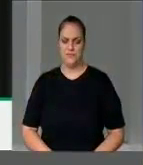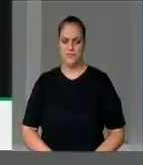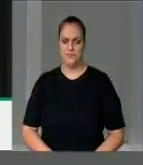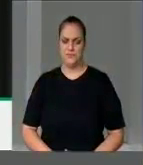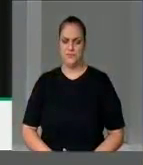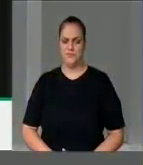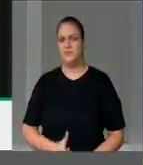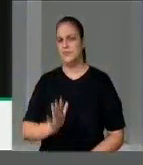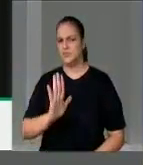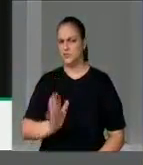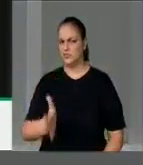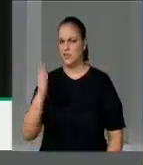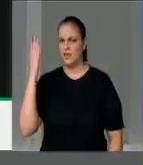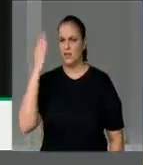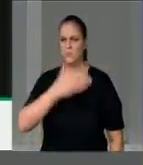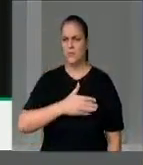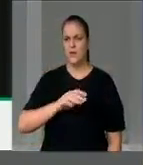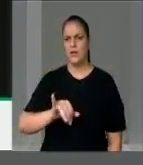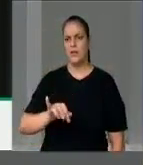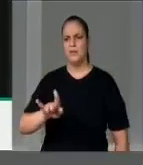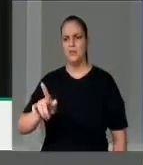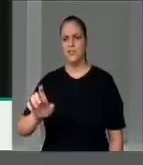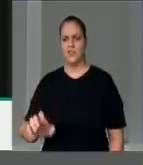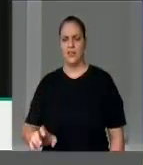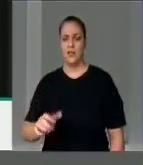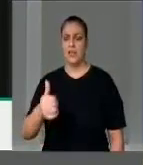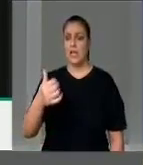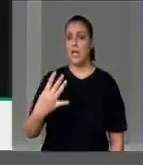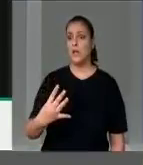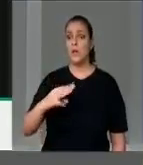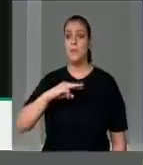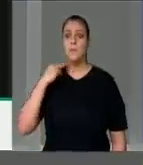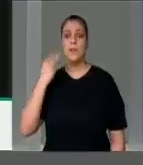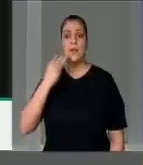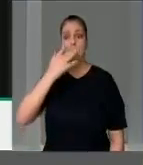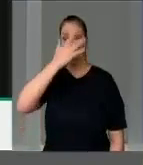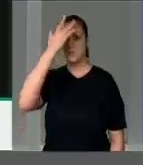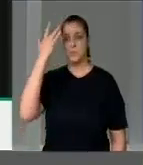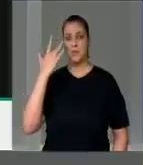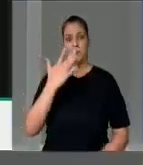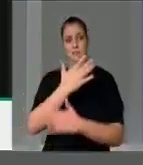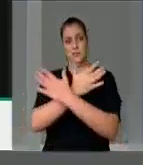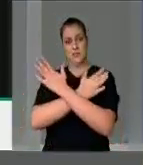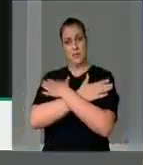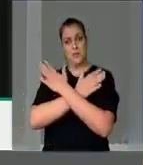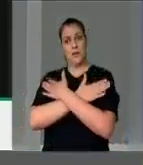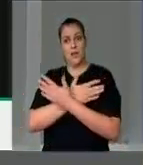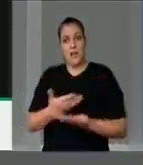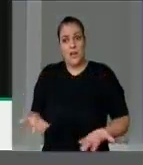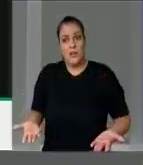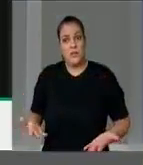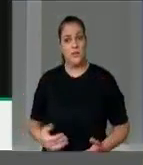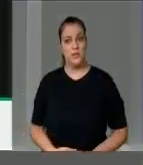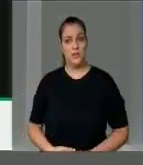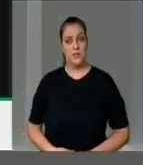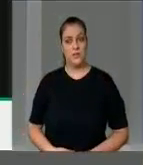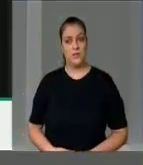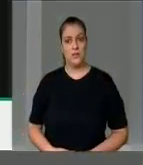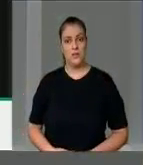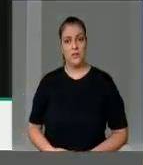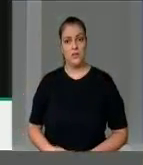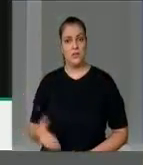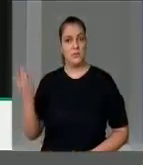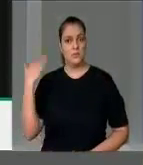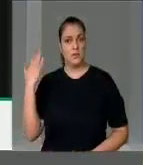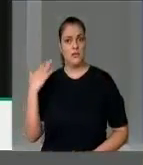IBGE publicou, são 14 milhões de desempregados. 14 milhões de desempregados. Lula, quando saiu da